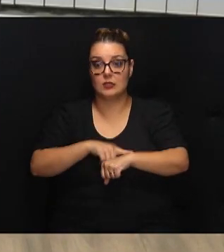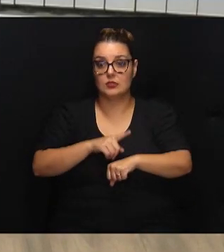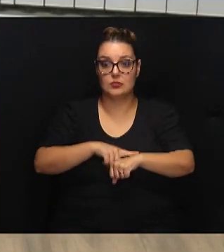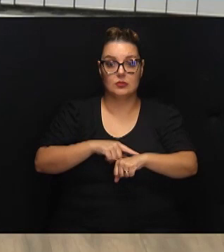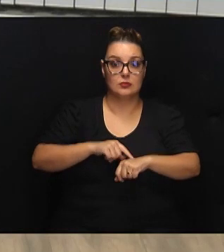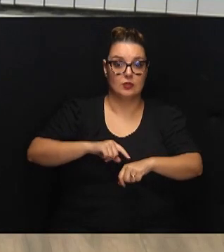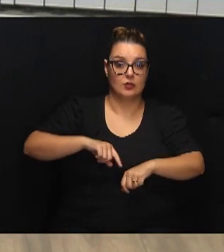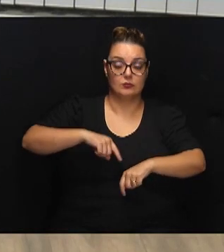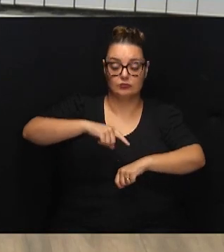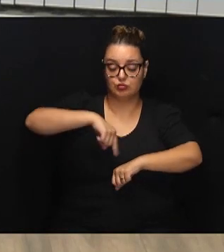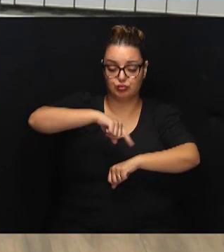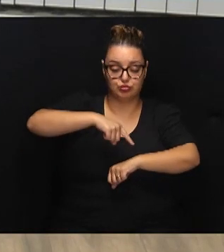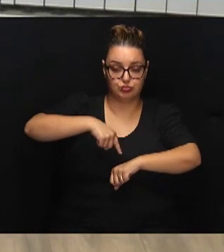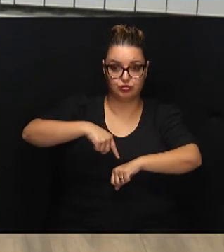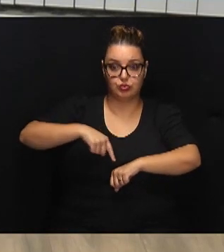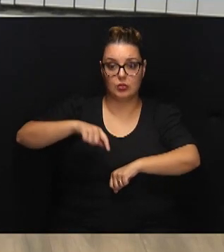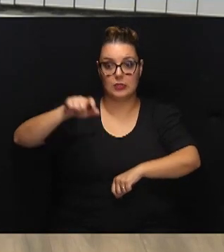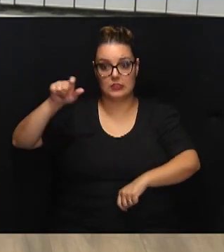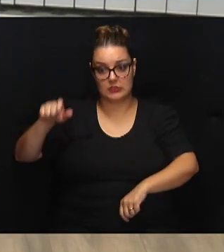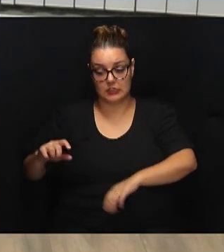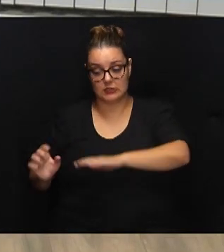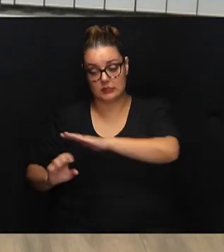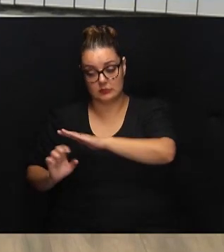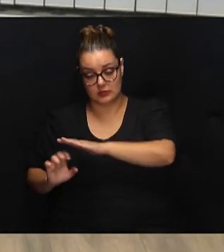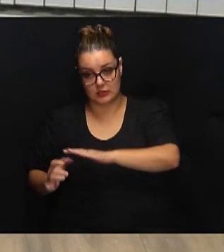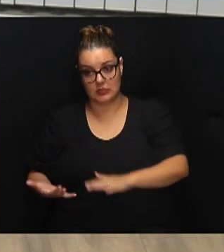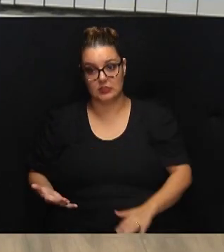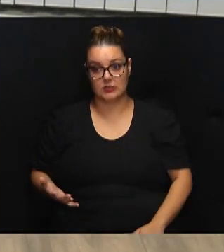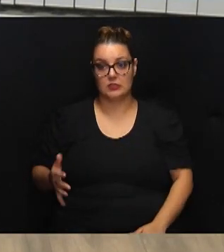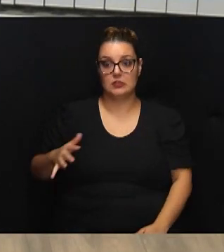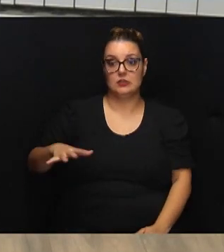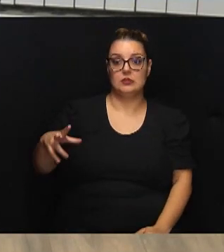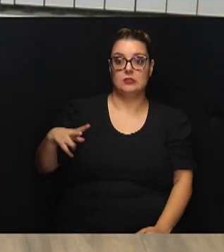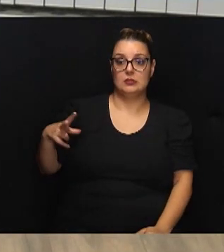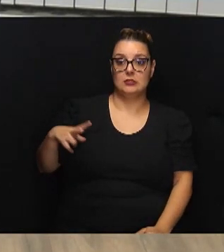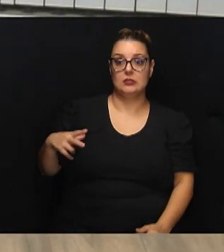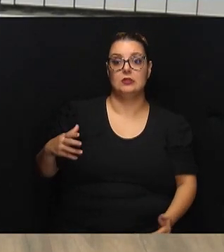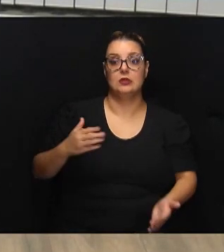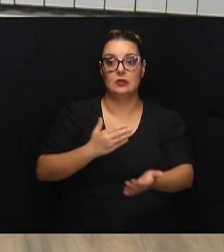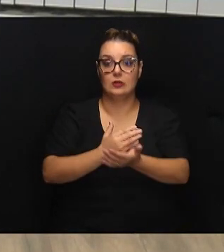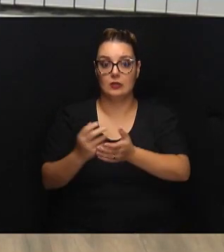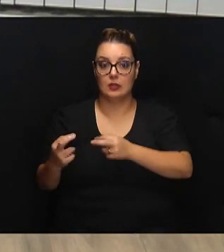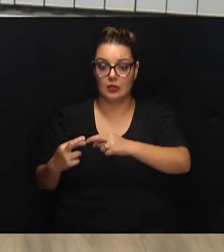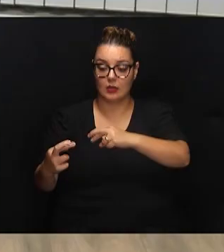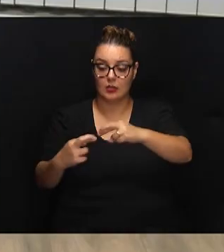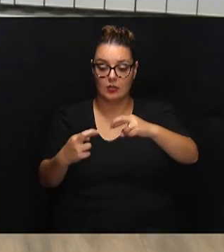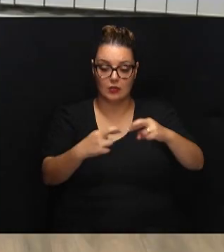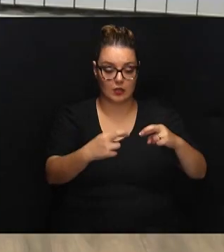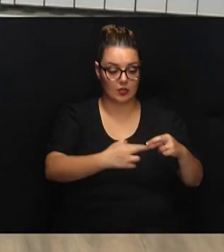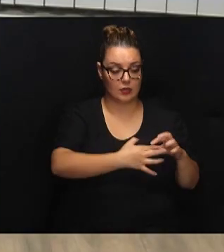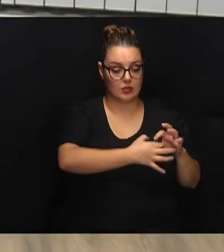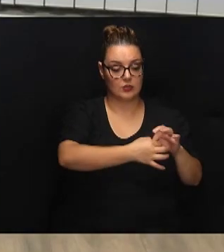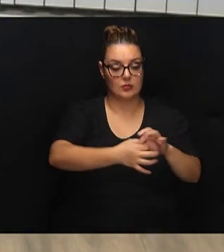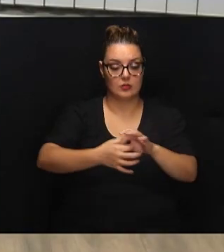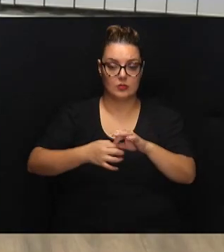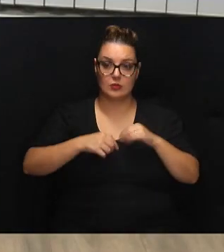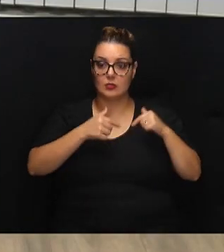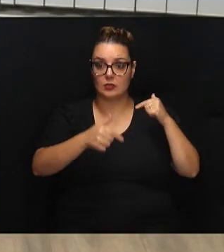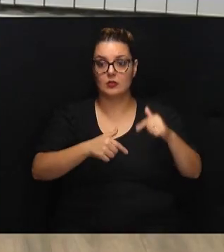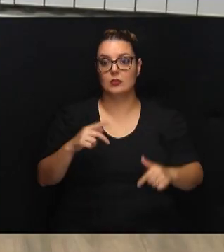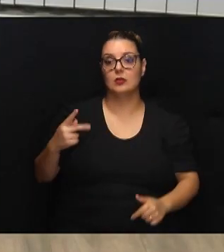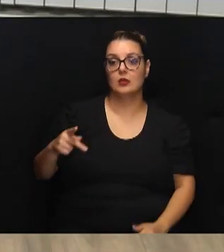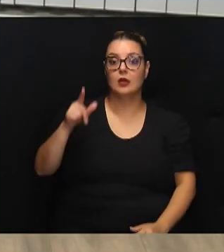Então, se esse trabalhador aqui, se essa empresa, esse setor privado, começa a fiscalizar toda a cadeia de trabalho dele,